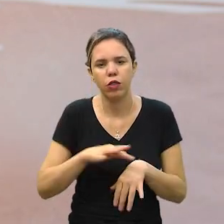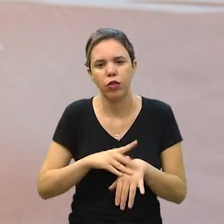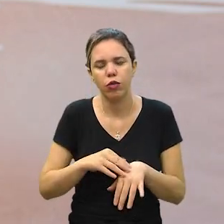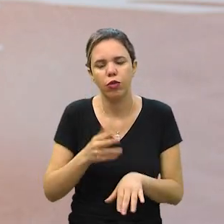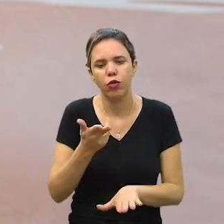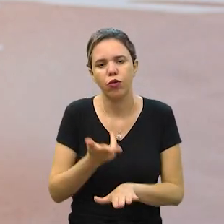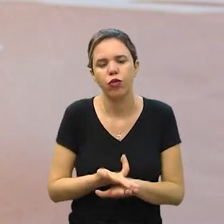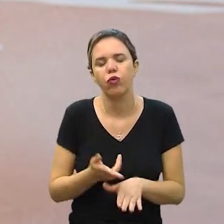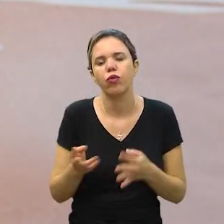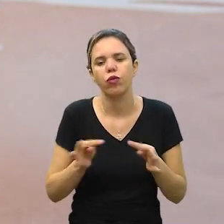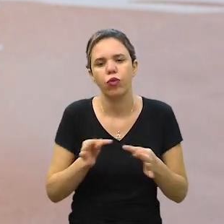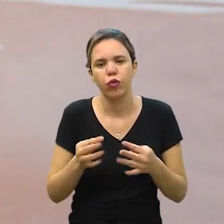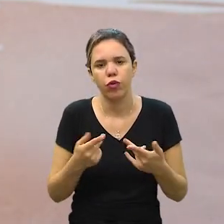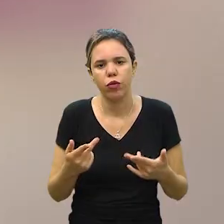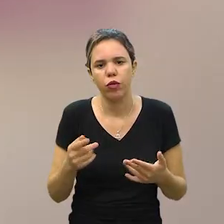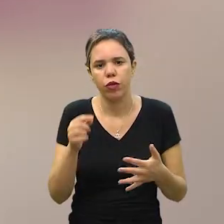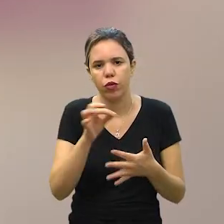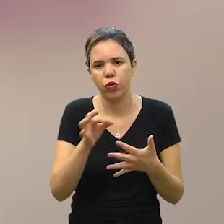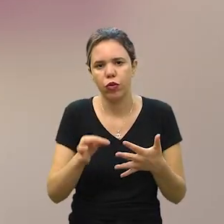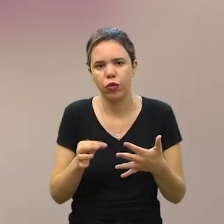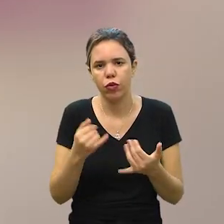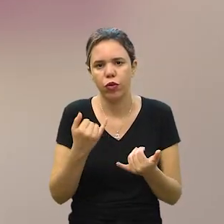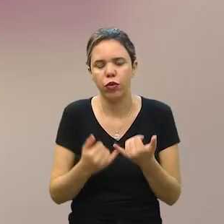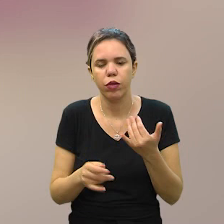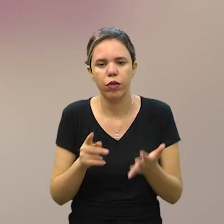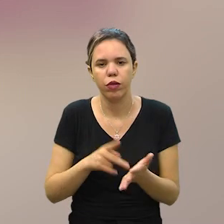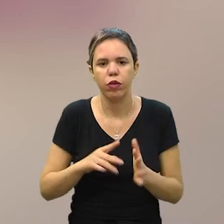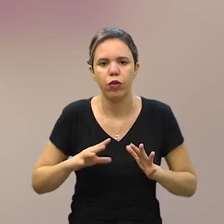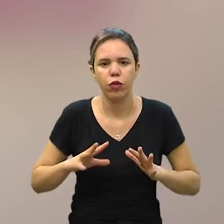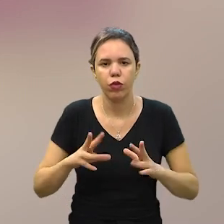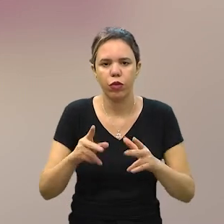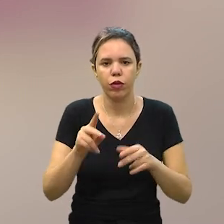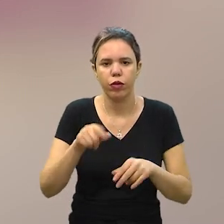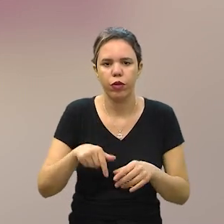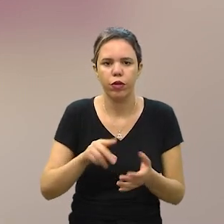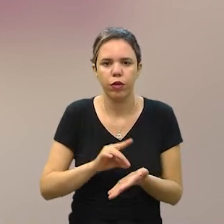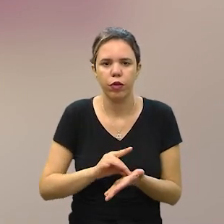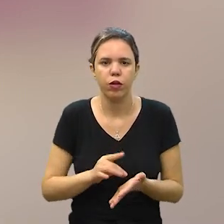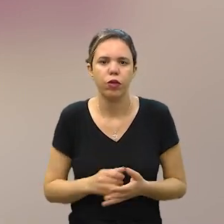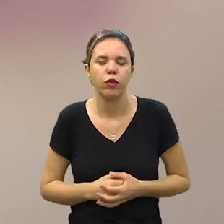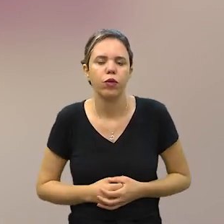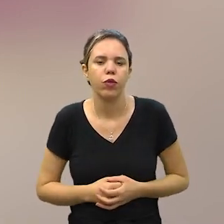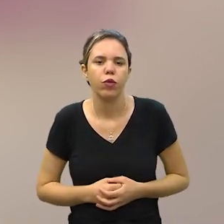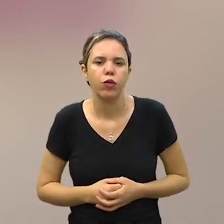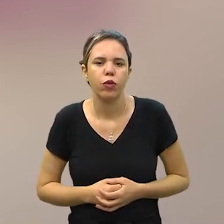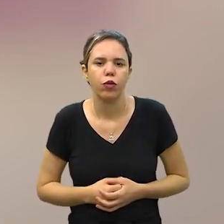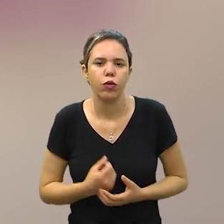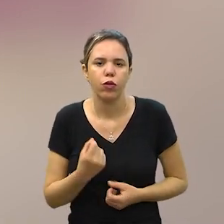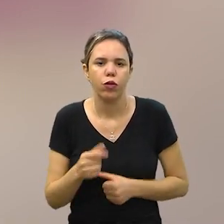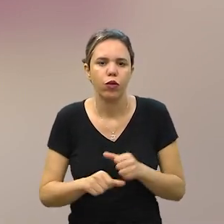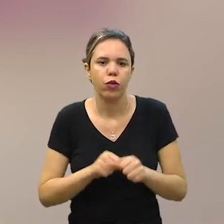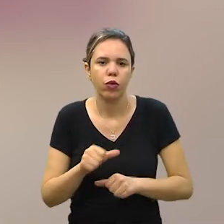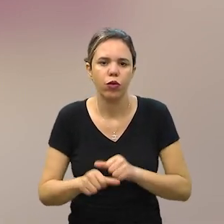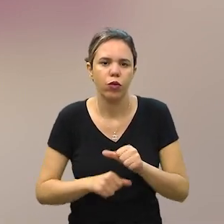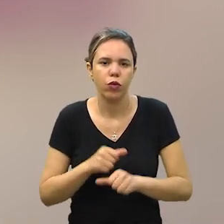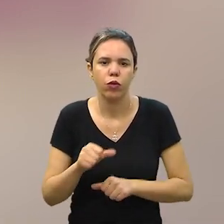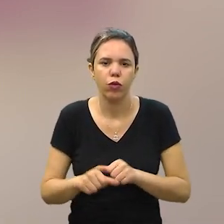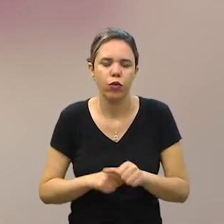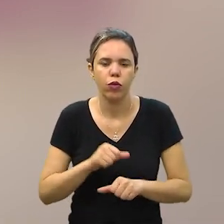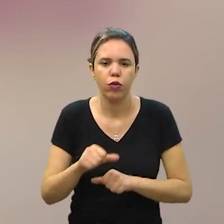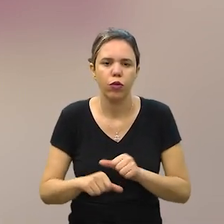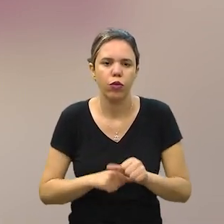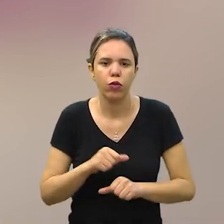psiquiátricas, uma acaba sendo relacionada à outra? Na verdade, tudo que é relacionado a alguma alteração,